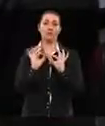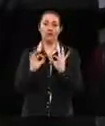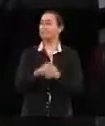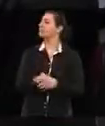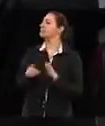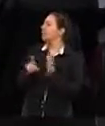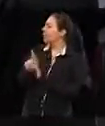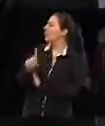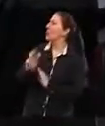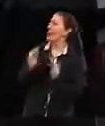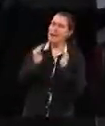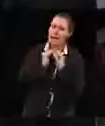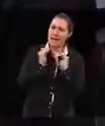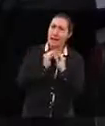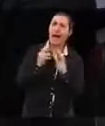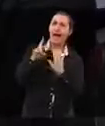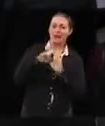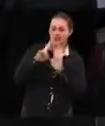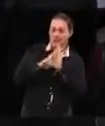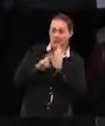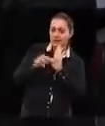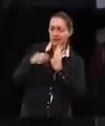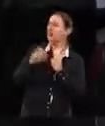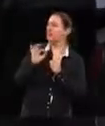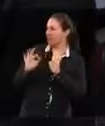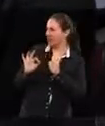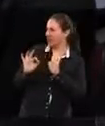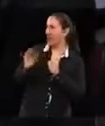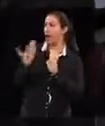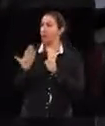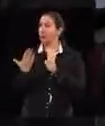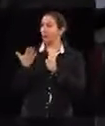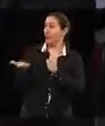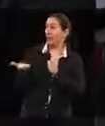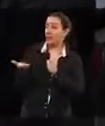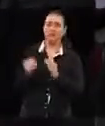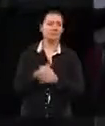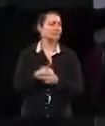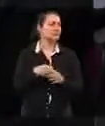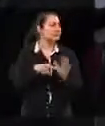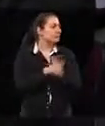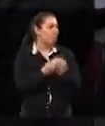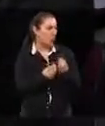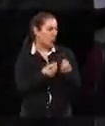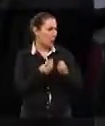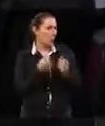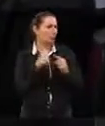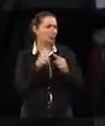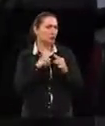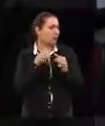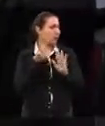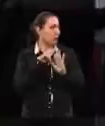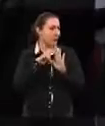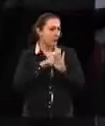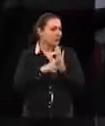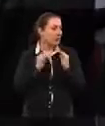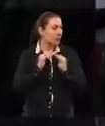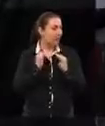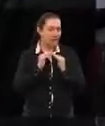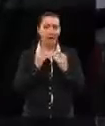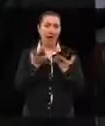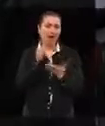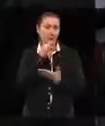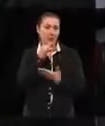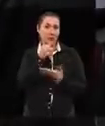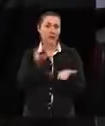né? Correto. E as receitas caseiras, Fernanda, funcionam? Depende? Que tipo de receitas